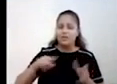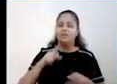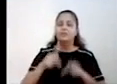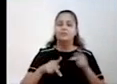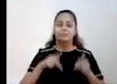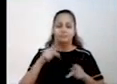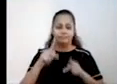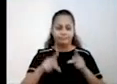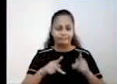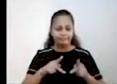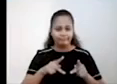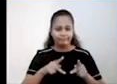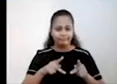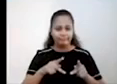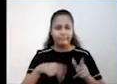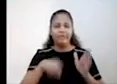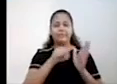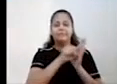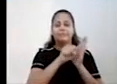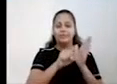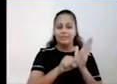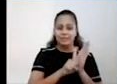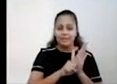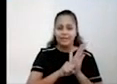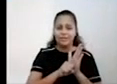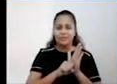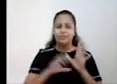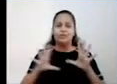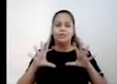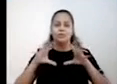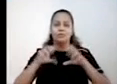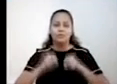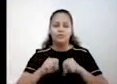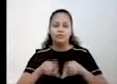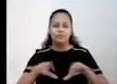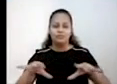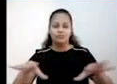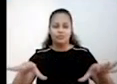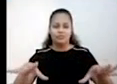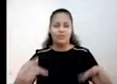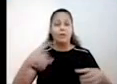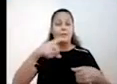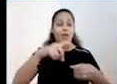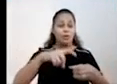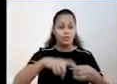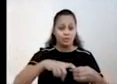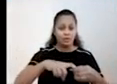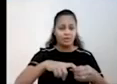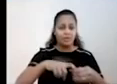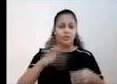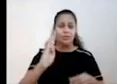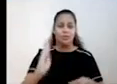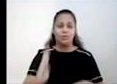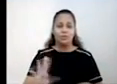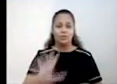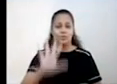populações que, ao longo dos séculos de colonização, foram empurradas para o interior do Brasil.